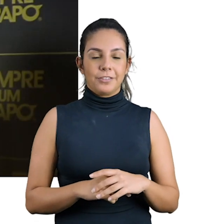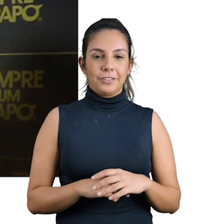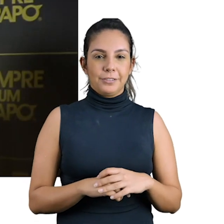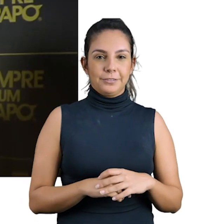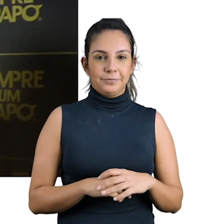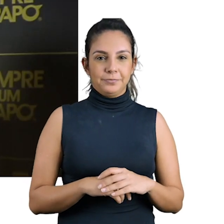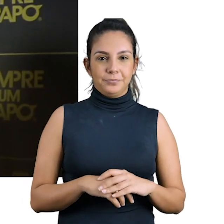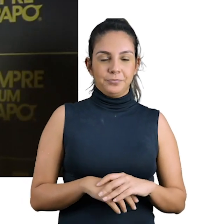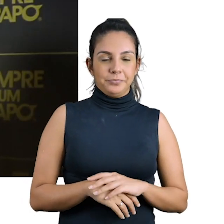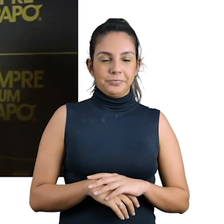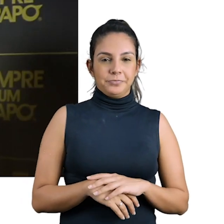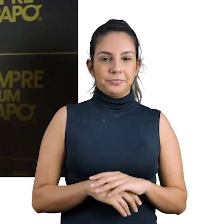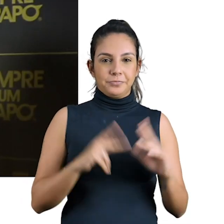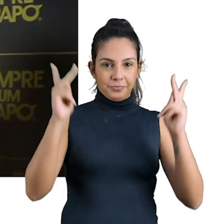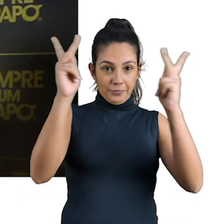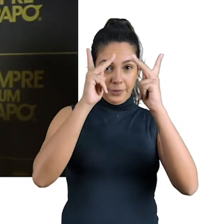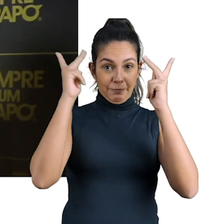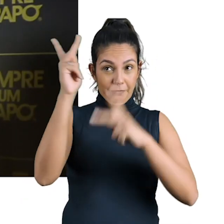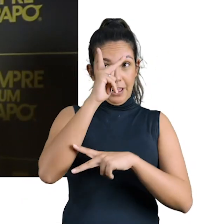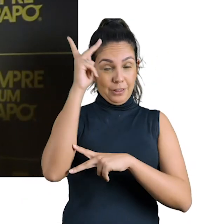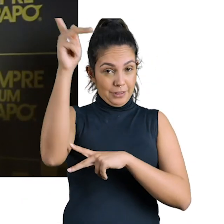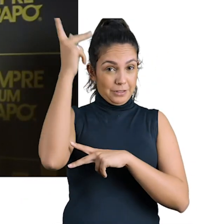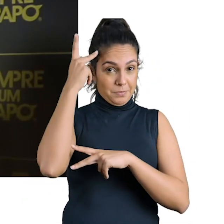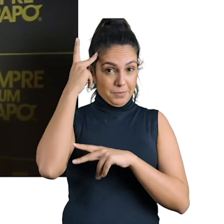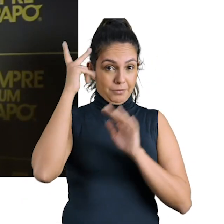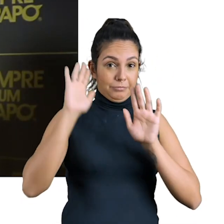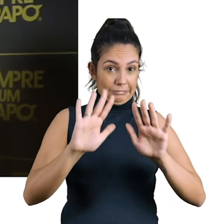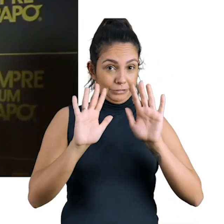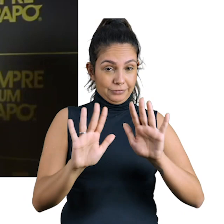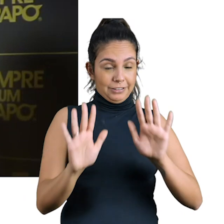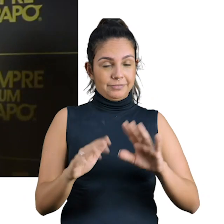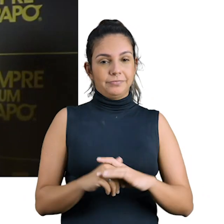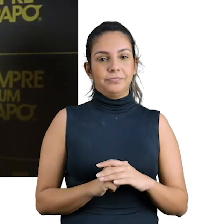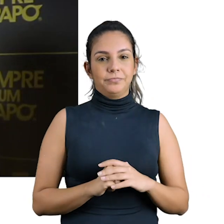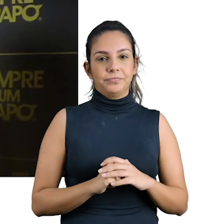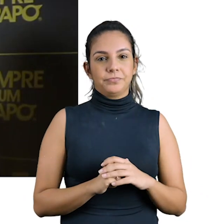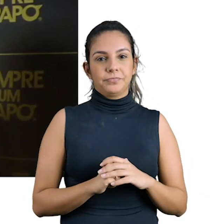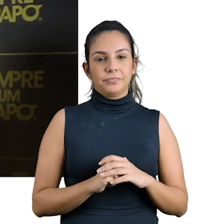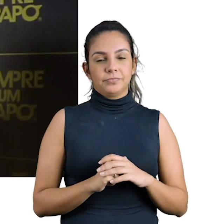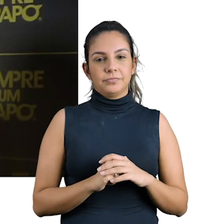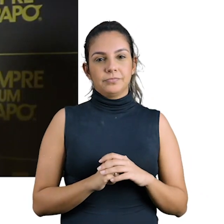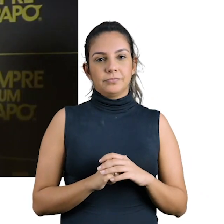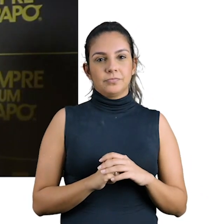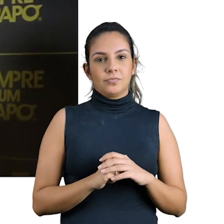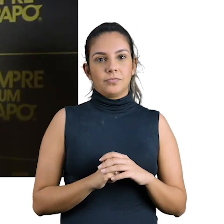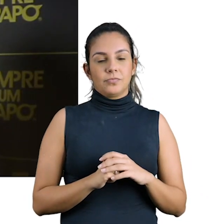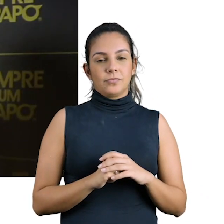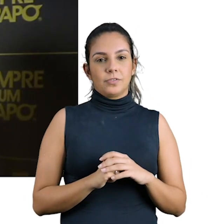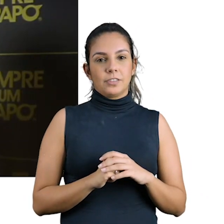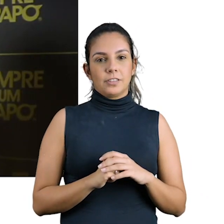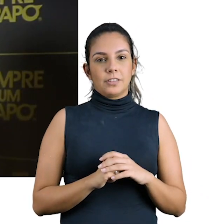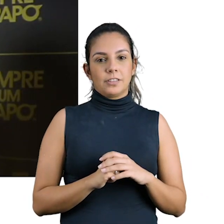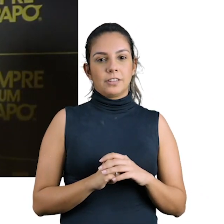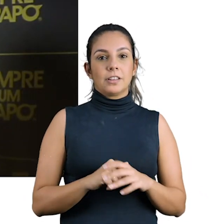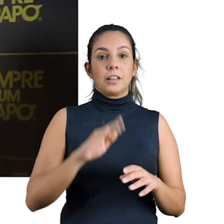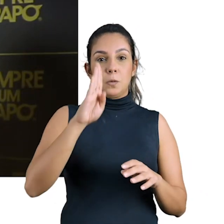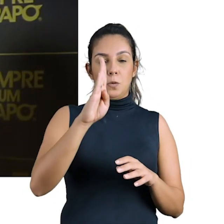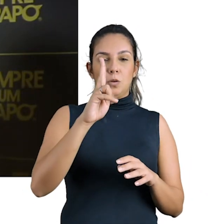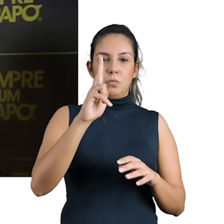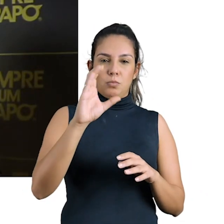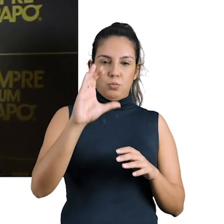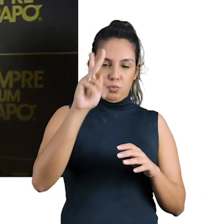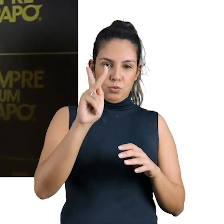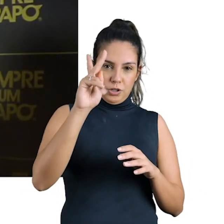interior de São Paulo. Fala com a parceria da... é legal falar isso. A Book